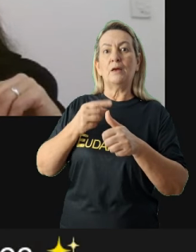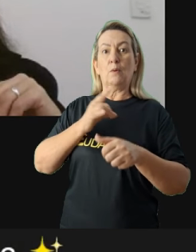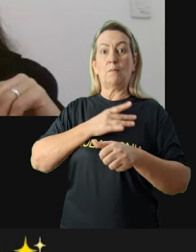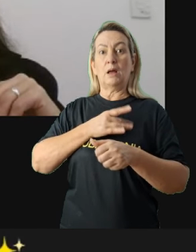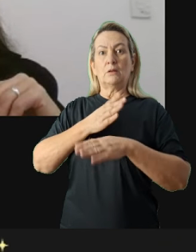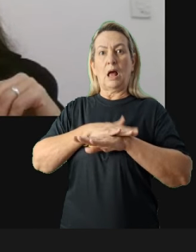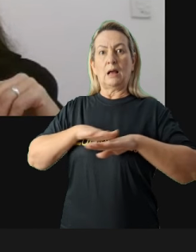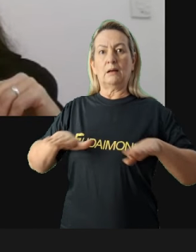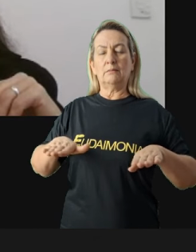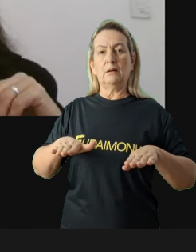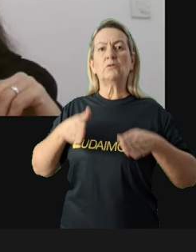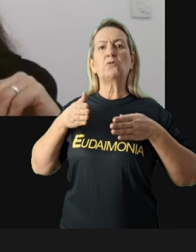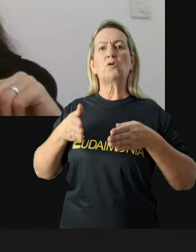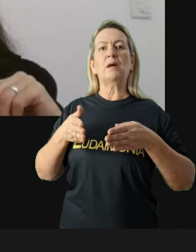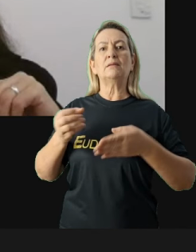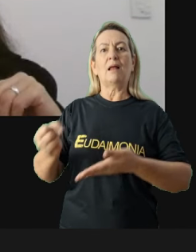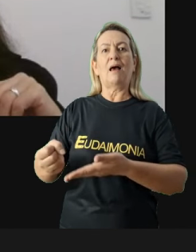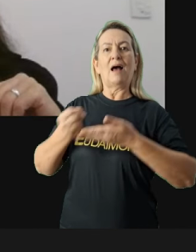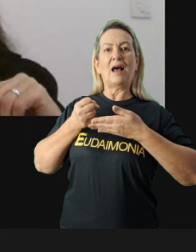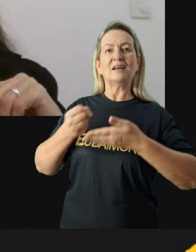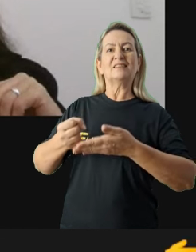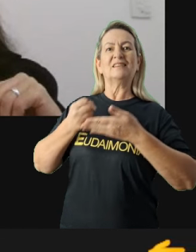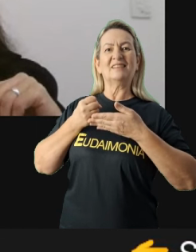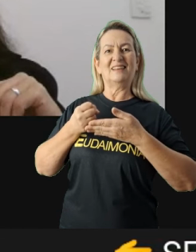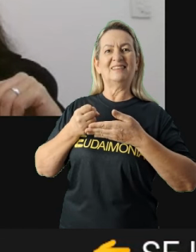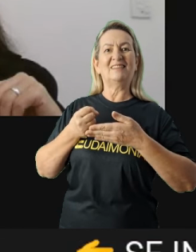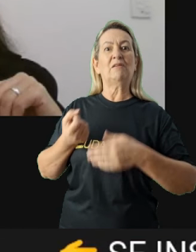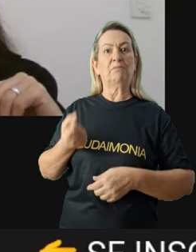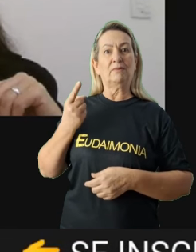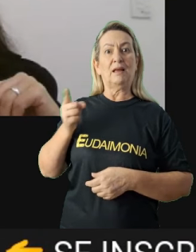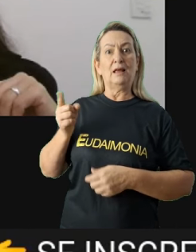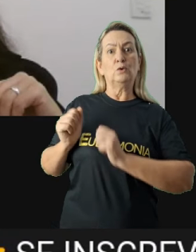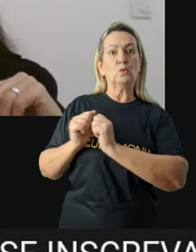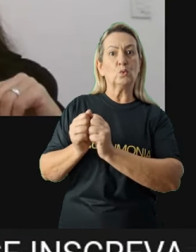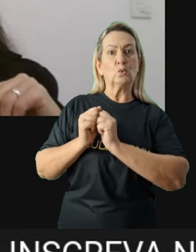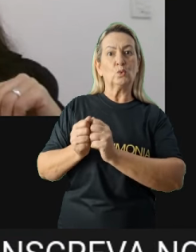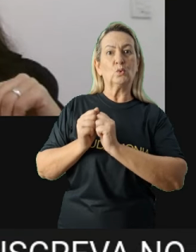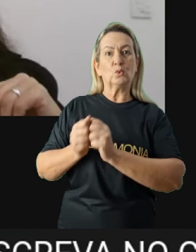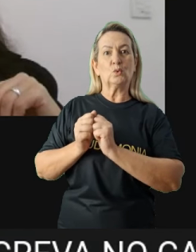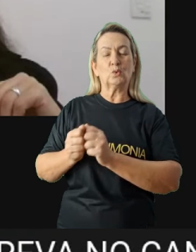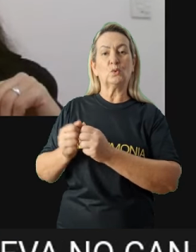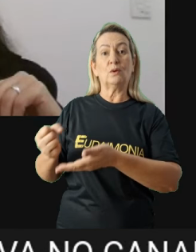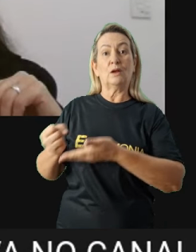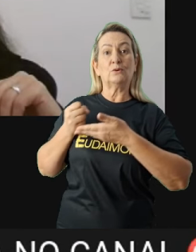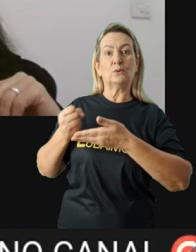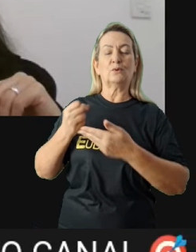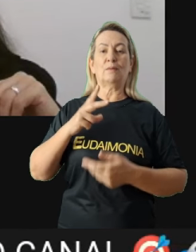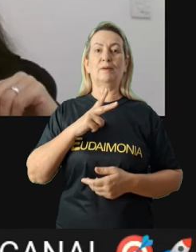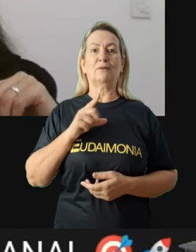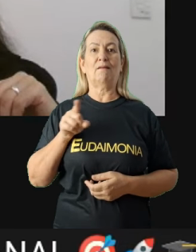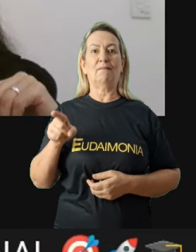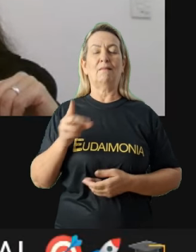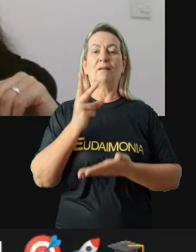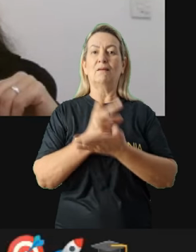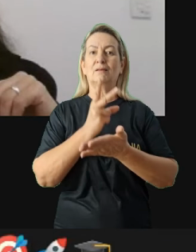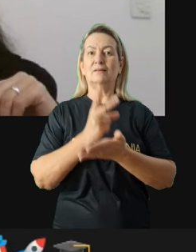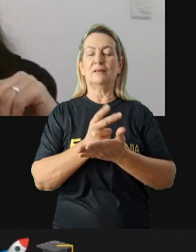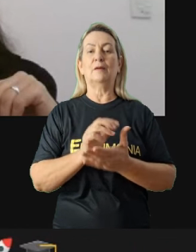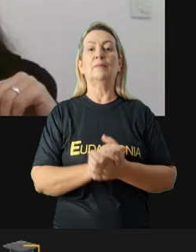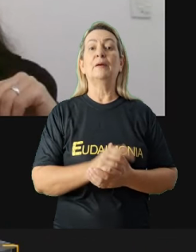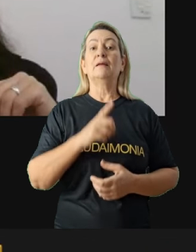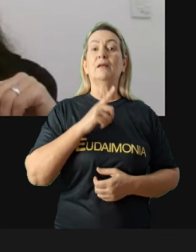quebrar essa primeira dor de entrar ali, começa a ser ele o teu assistente. Parece estranho, né? Mas deixa ser Não, ele seu